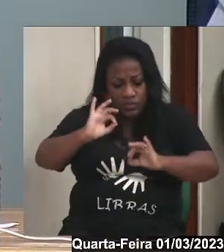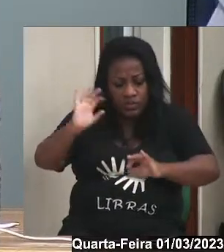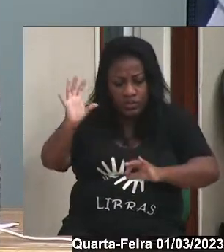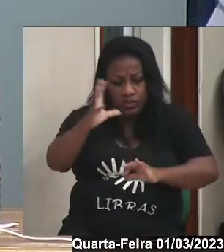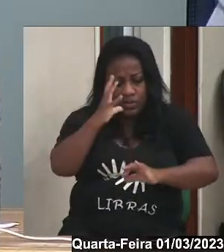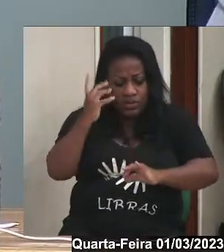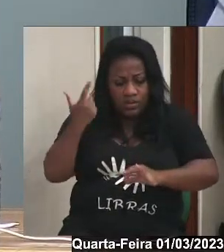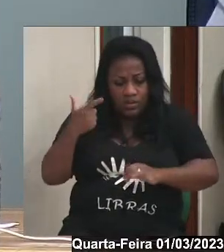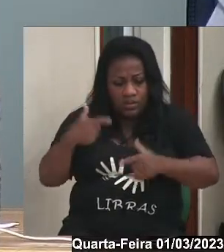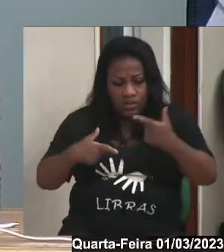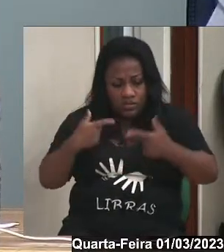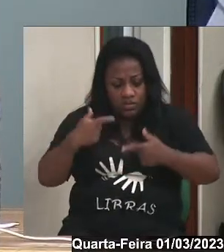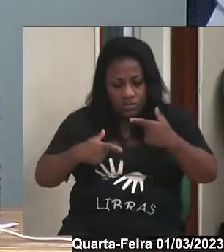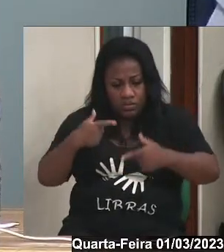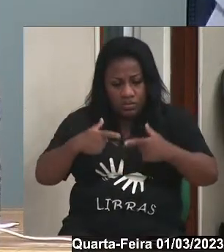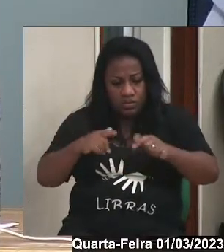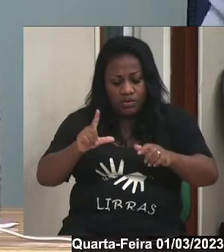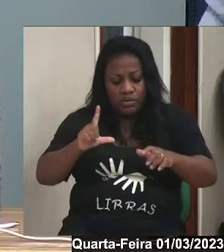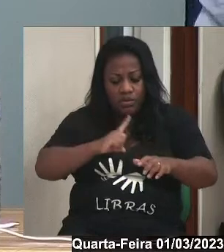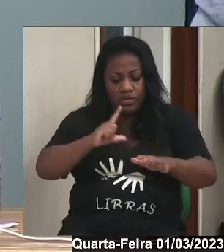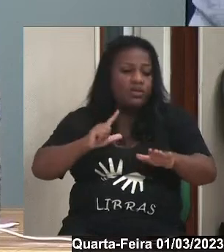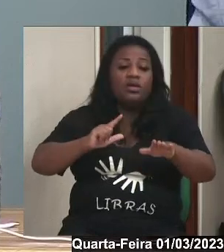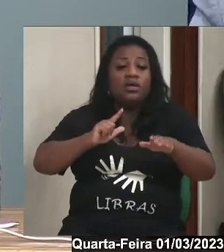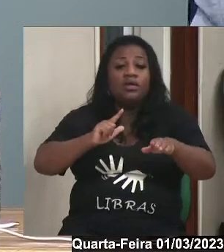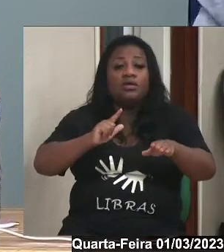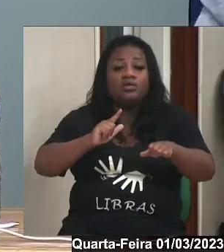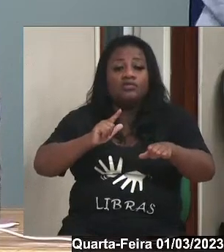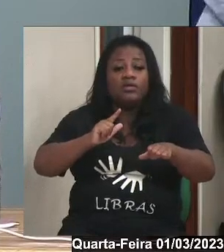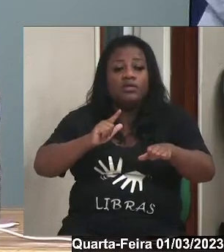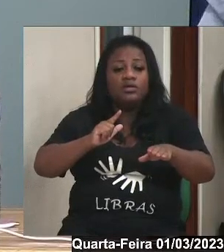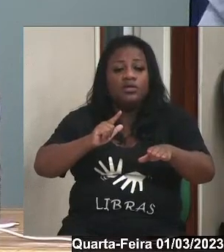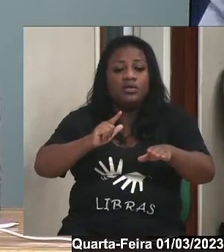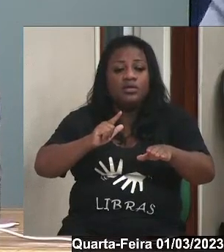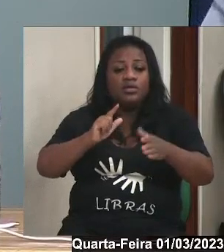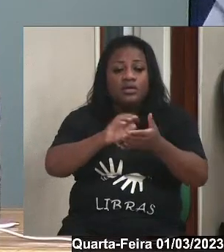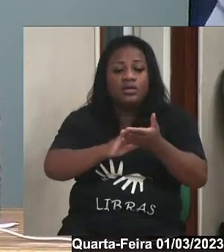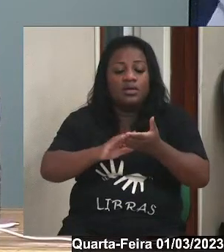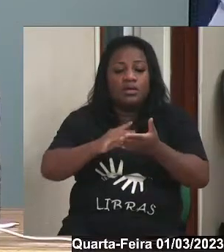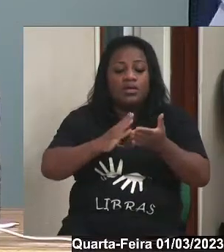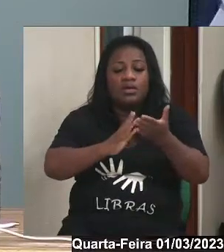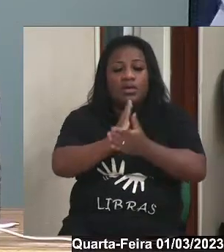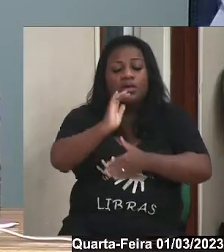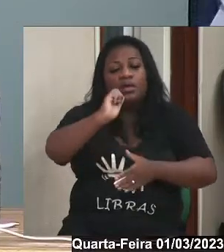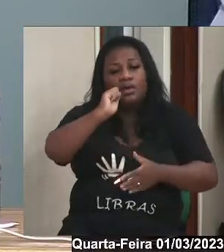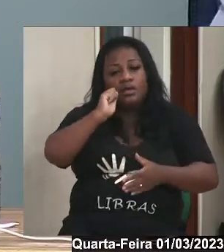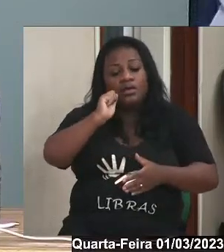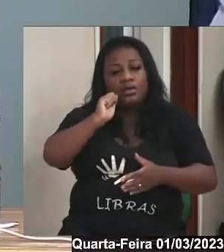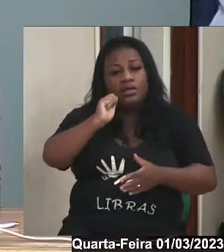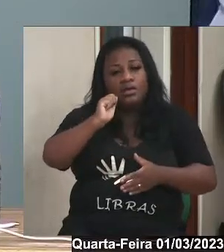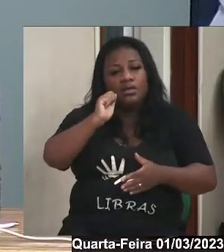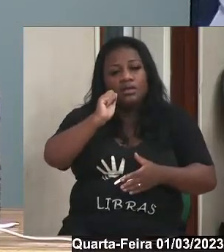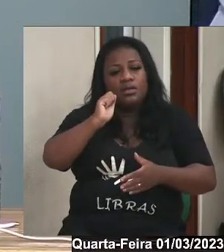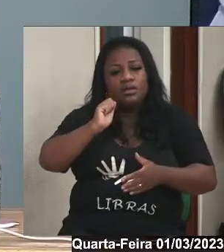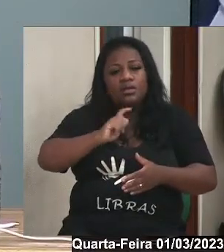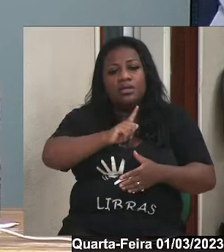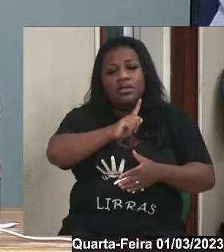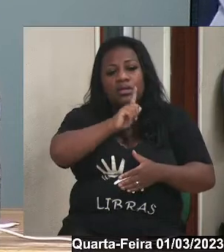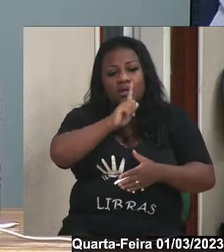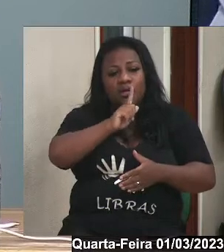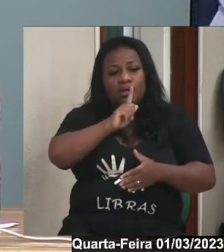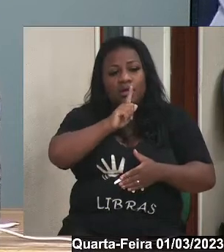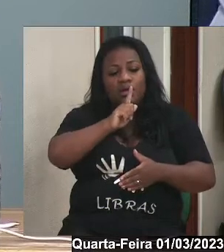Em discussão, não havendo discussão, foi a votação aprovada por 15 votos favoráveis e uma ausência do vereador Gideon Santos Nascimento. Projeto